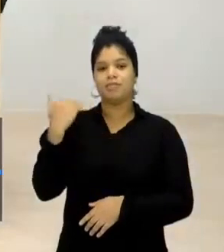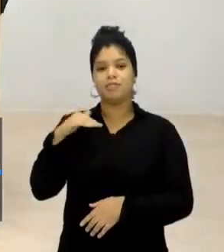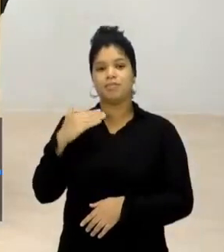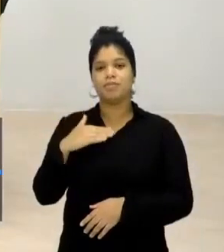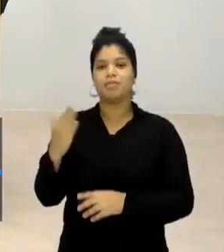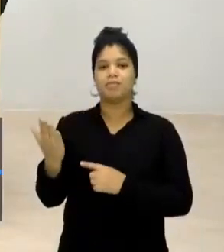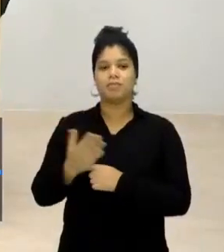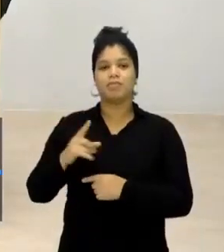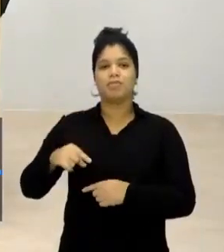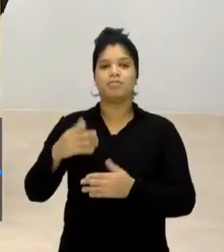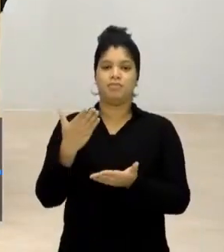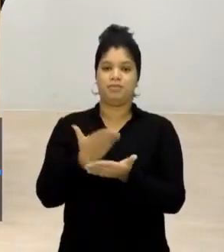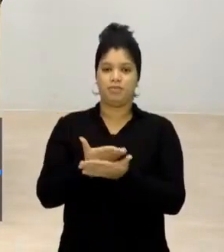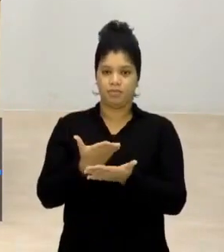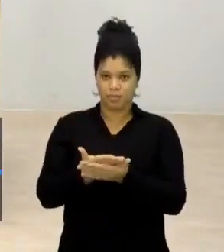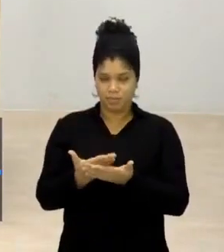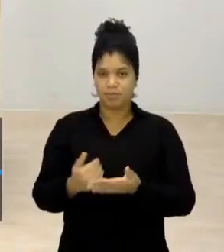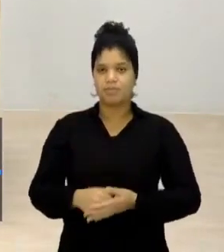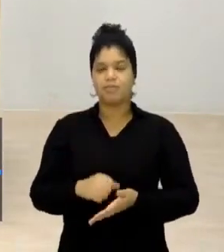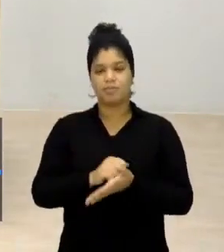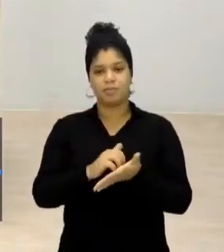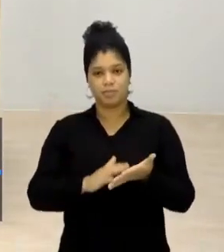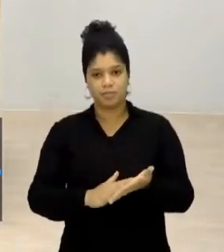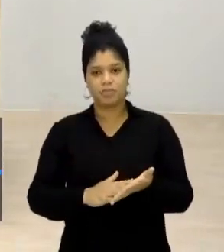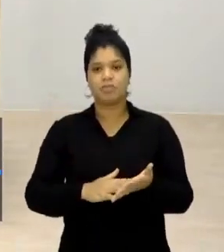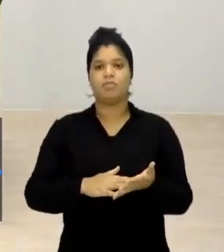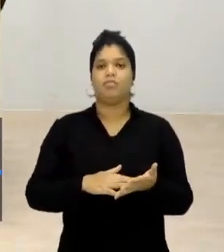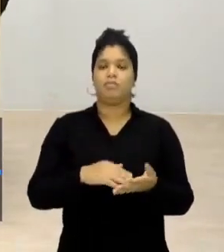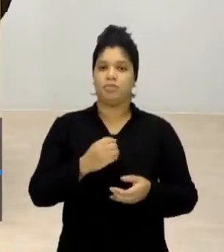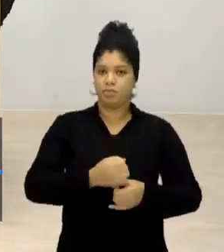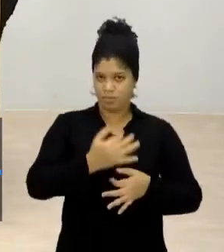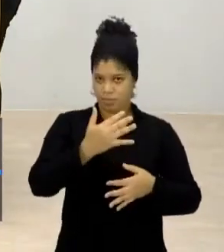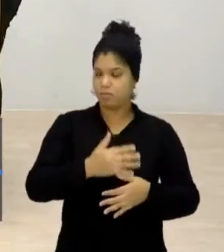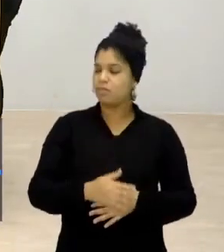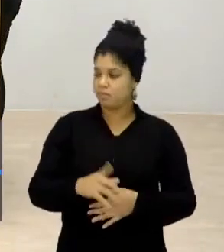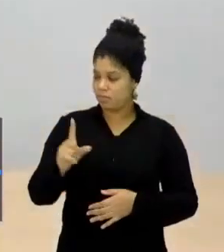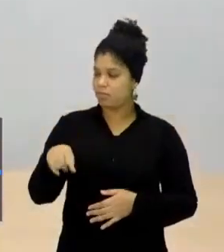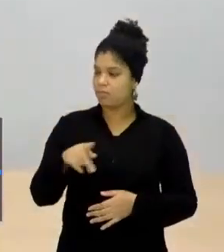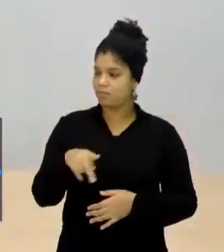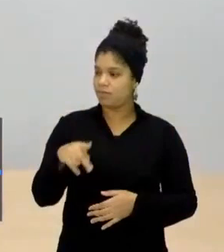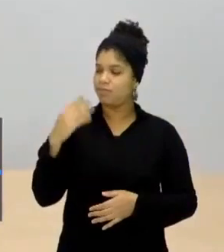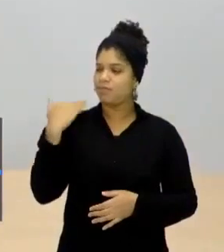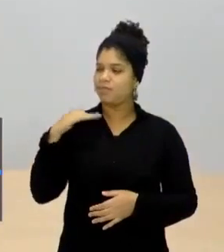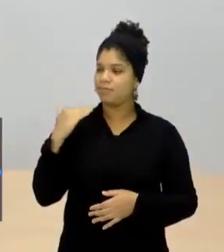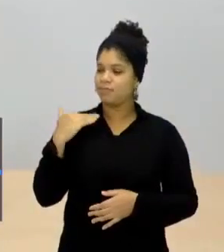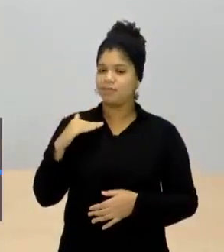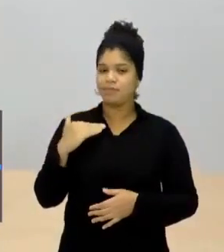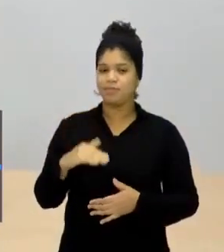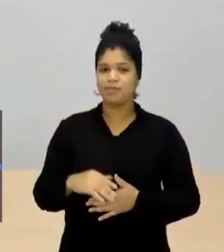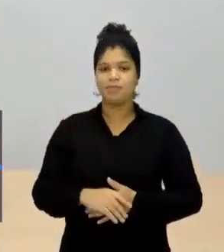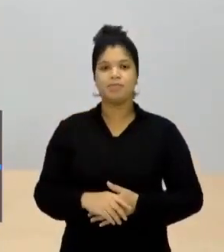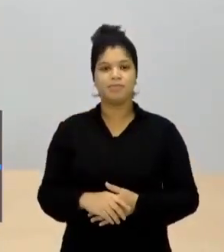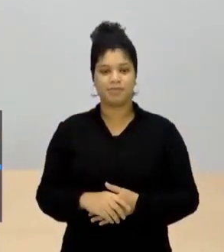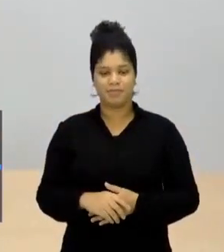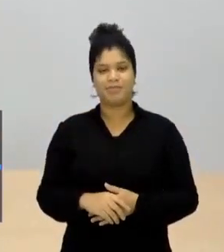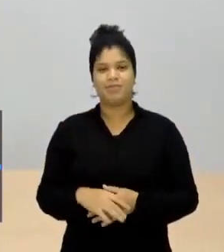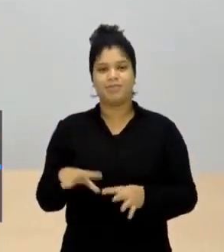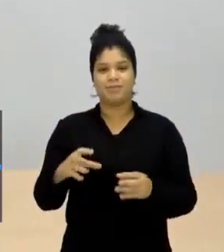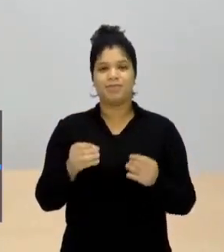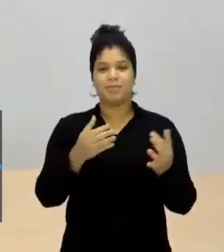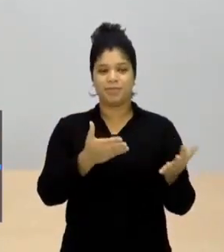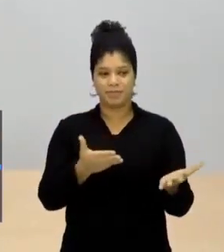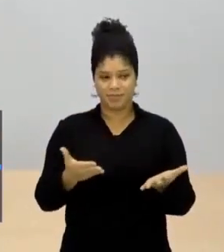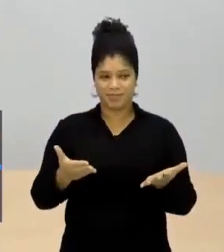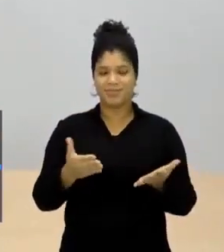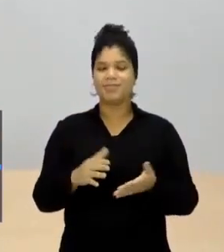no decorrer da aula, nas atividades, no chat, na devolutiva do povo, né, professora Inês? Isso mesmo. Bom, sejam também todos bem-vindos,